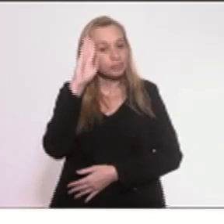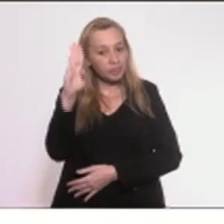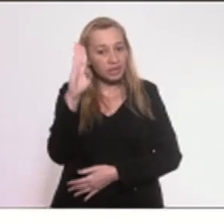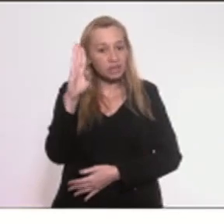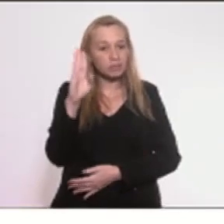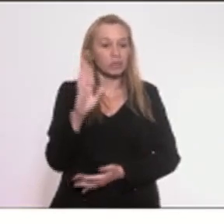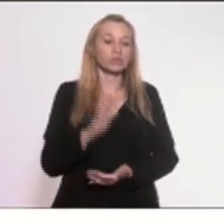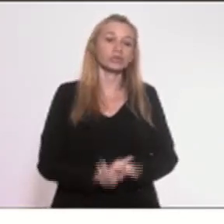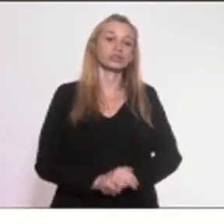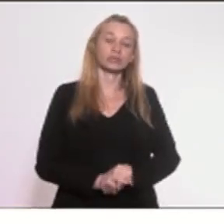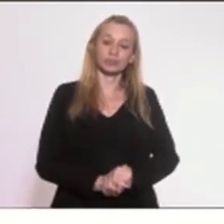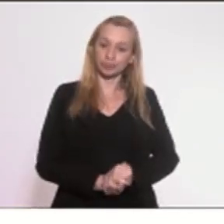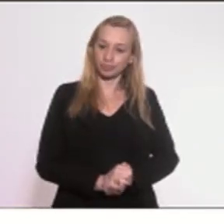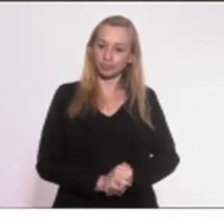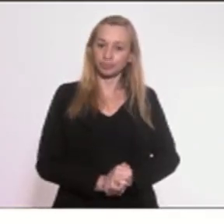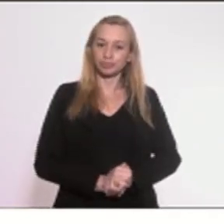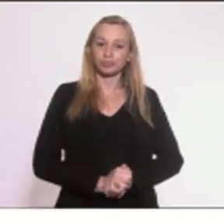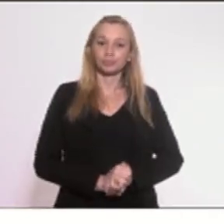Principalmente na miudeza.